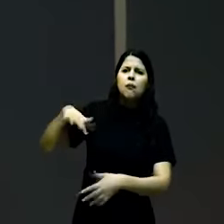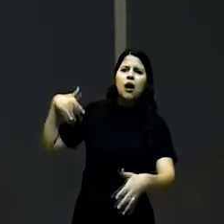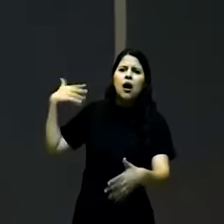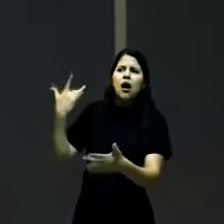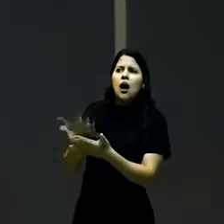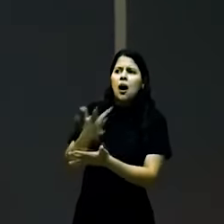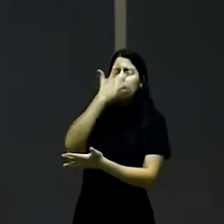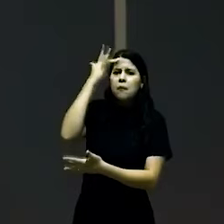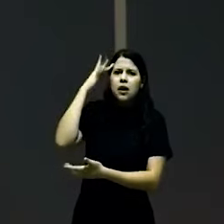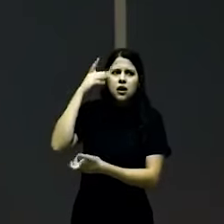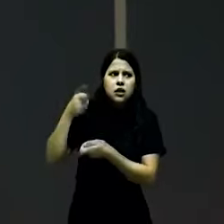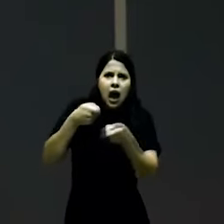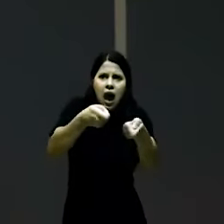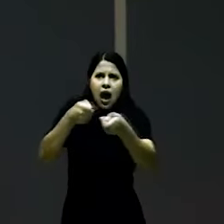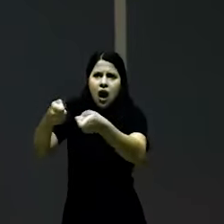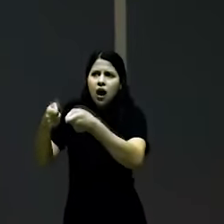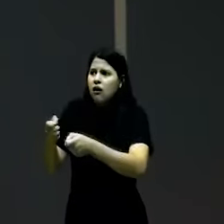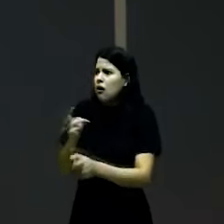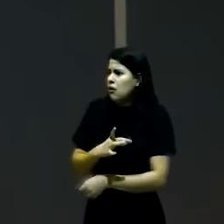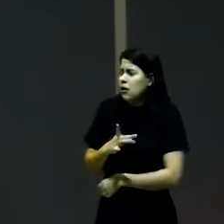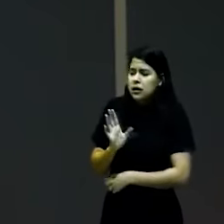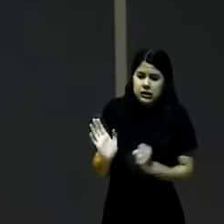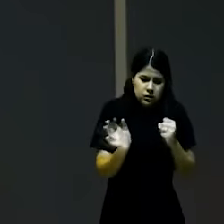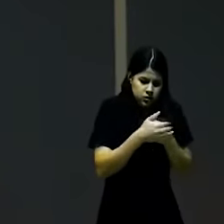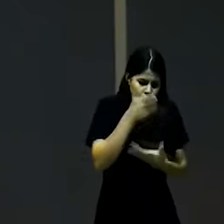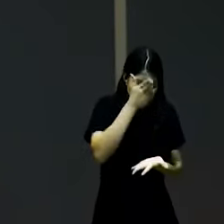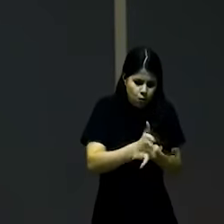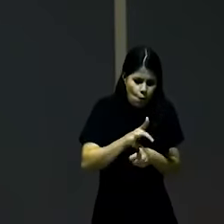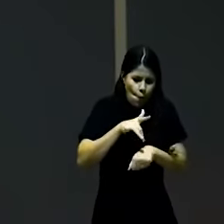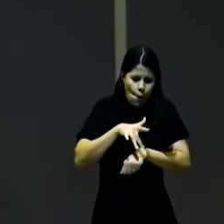uma ameaça, por um medo, por você foi para dentro da caverna.